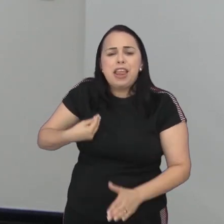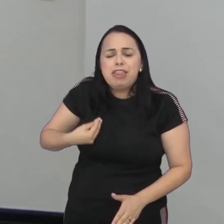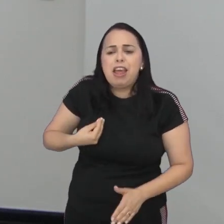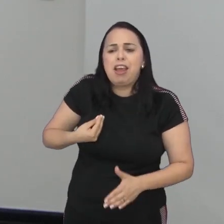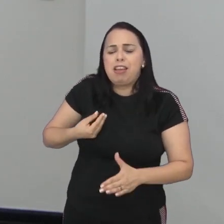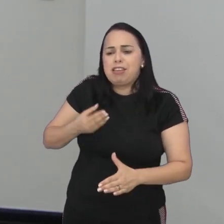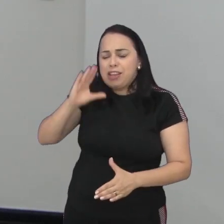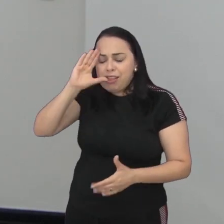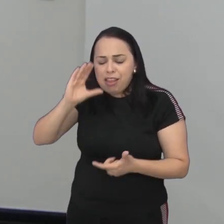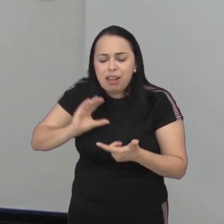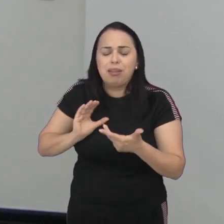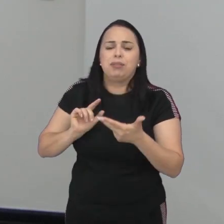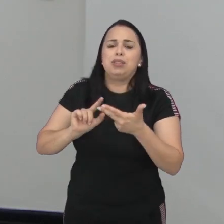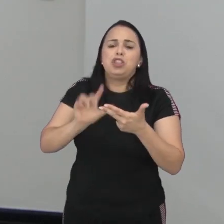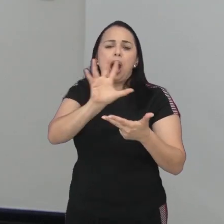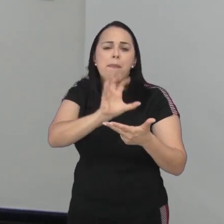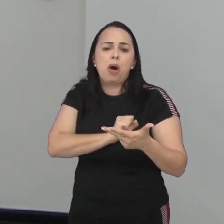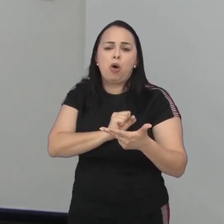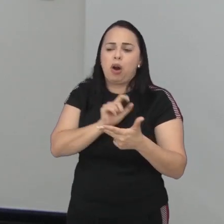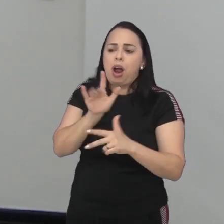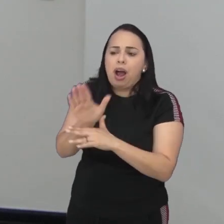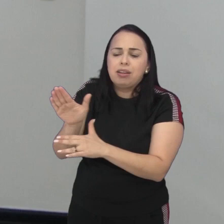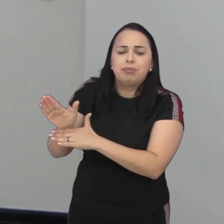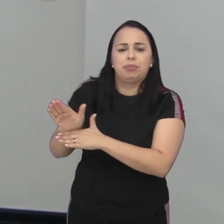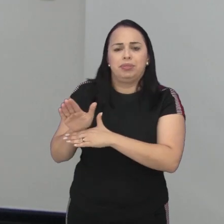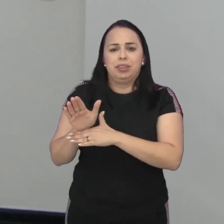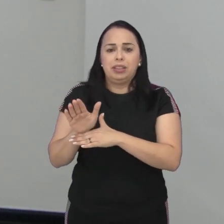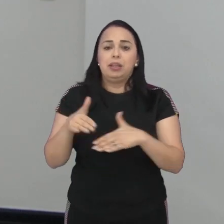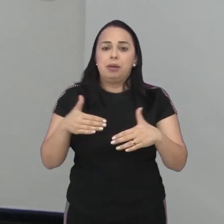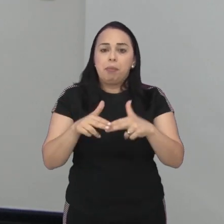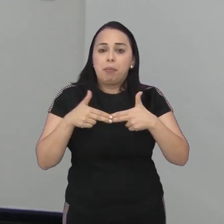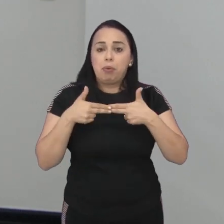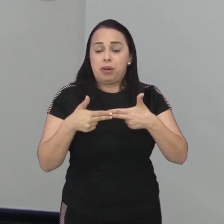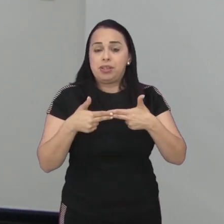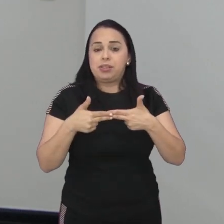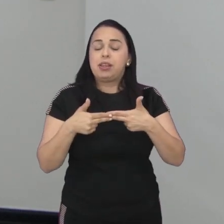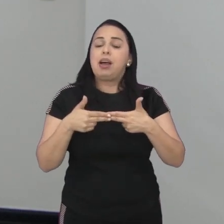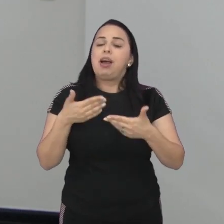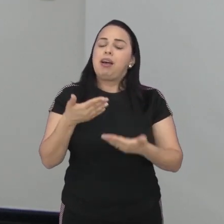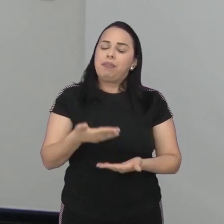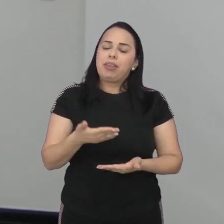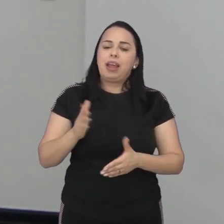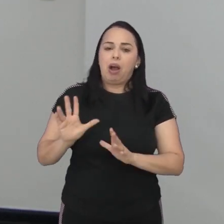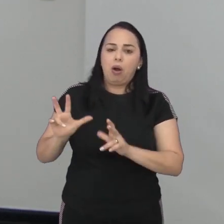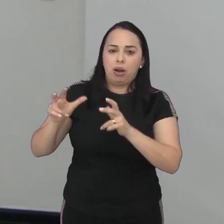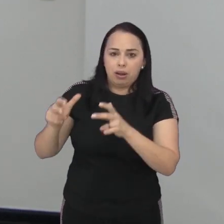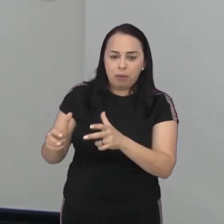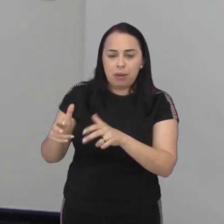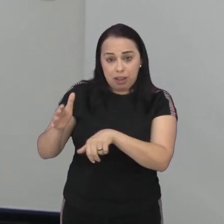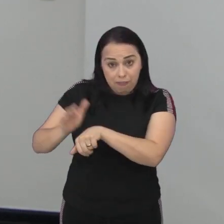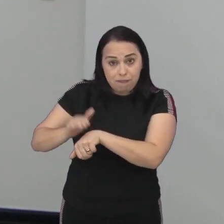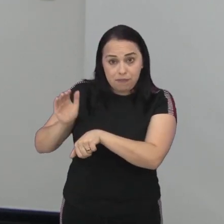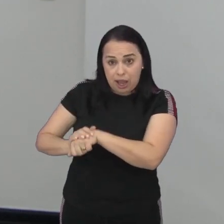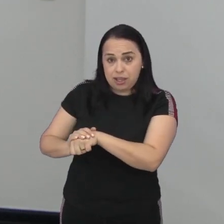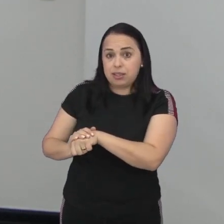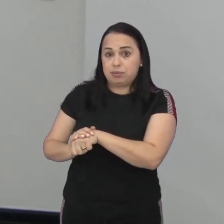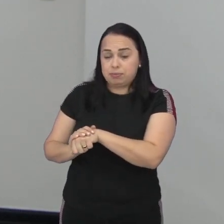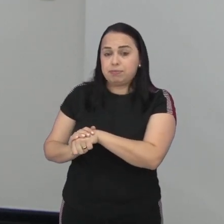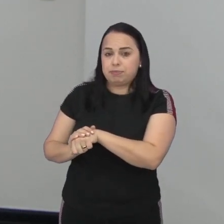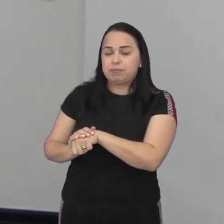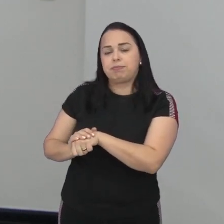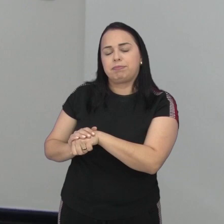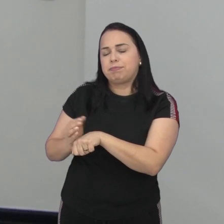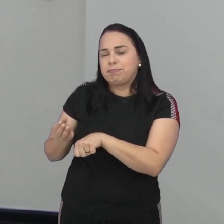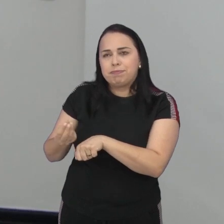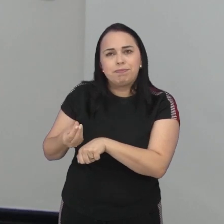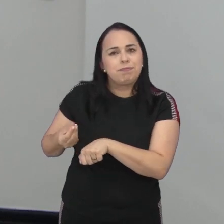gesto de cidadania, é um gesto de amor ao próximo. Então, a Câmara Municipal, quando faz, né, como fez hoje,